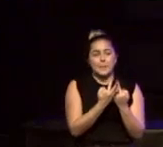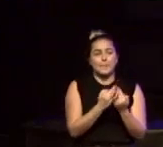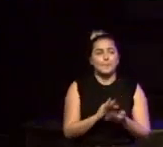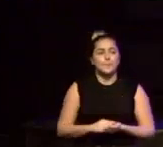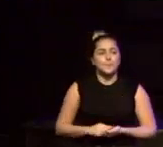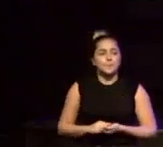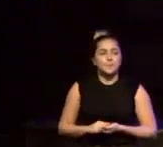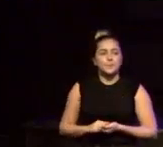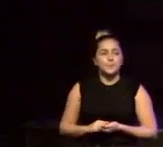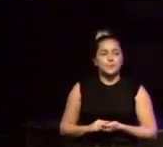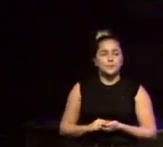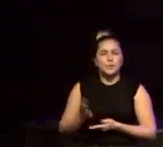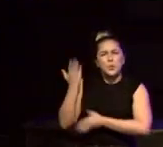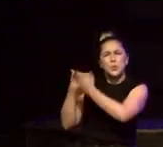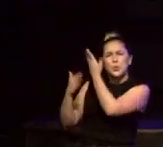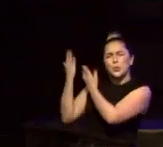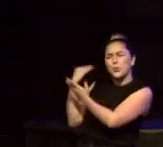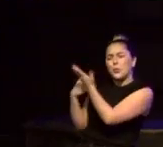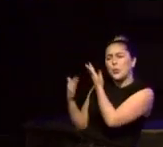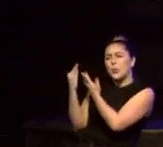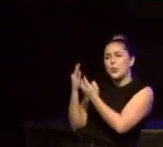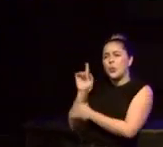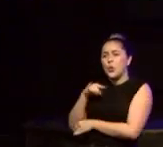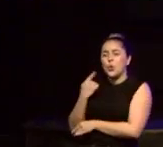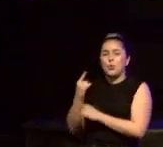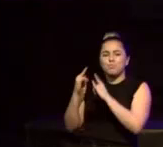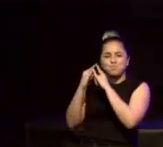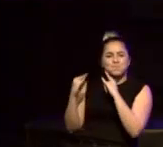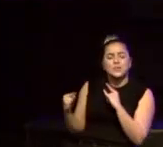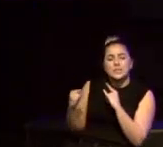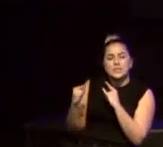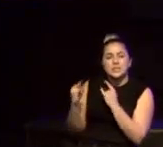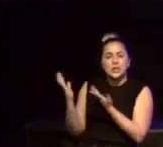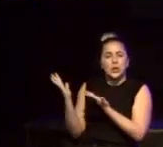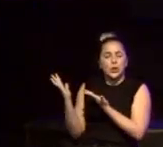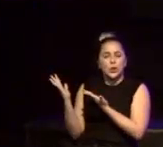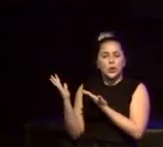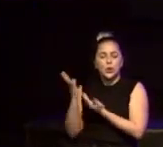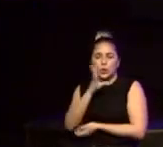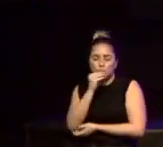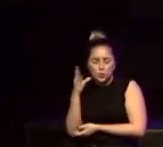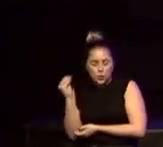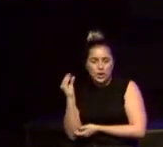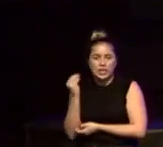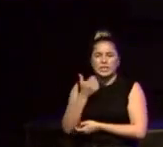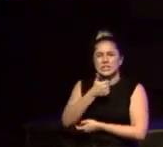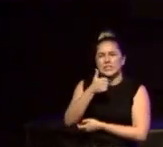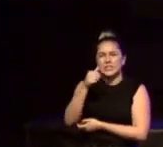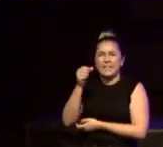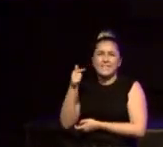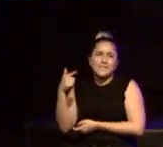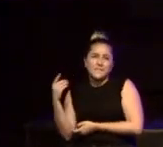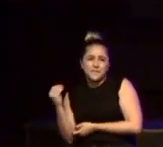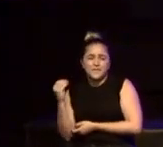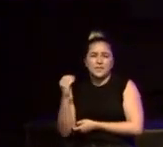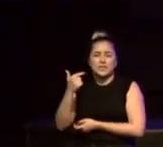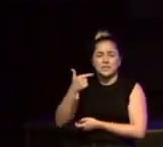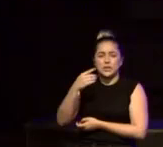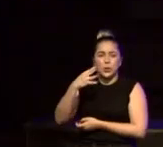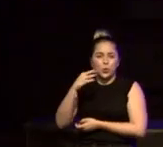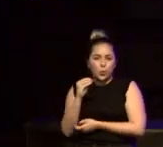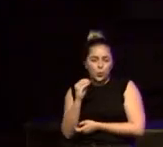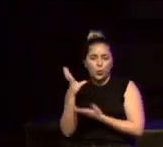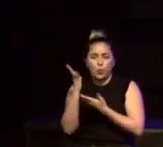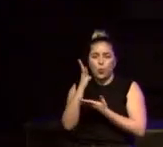Algum tempo atrás, um dos nossos acampamentos de adolescentes, que a gente costuma levar 120, 140 adolescentes, um